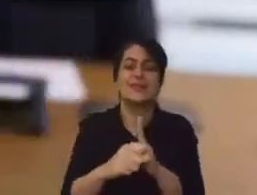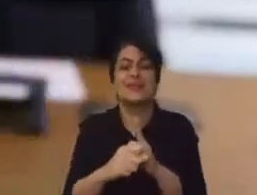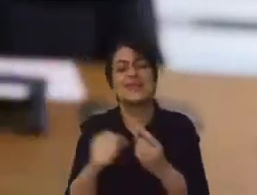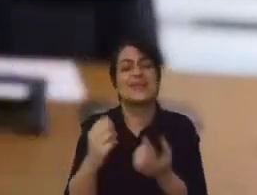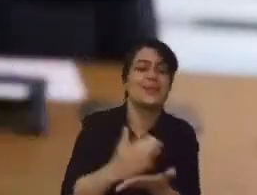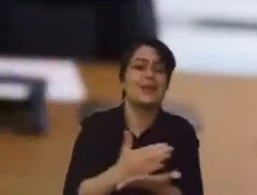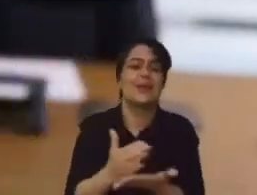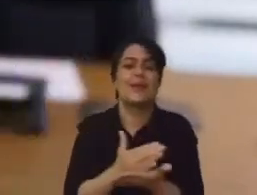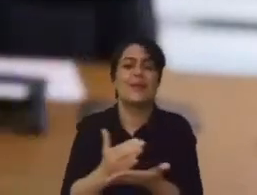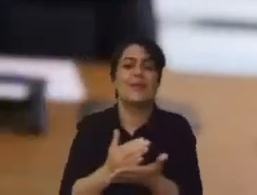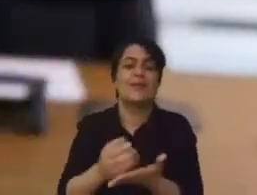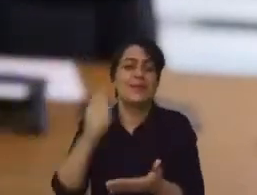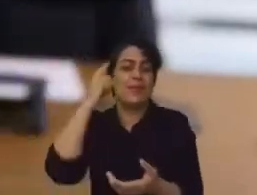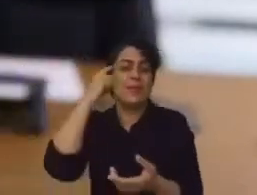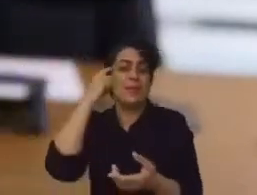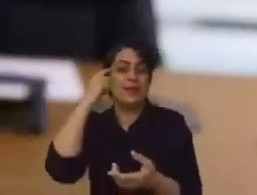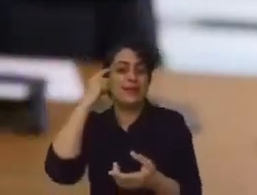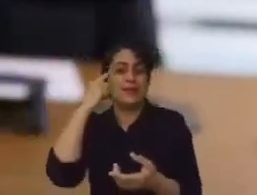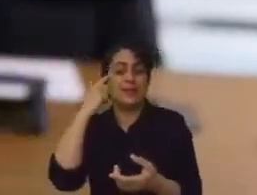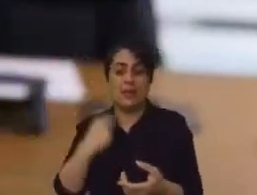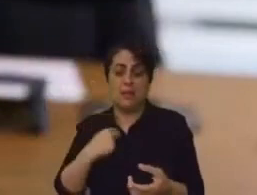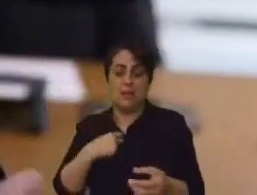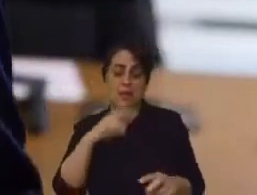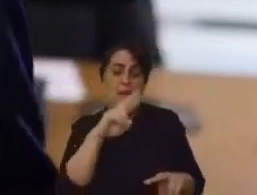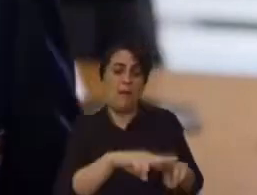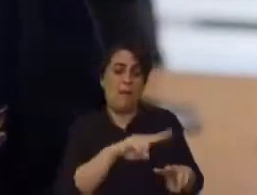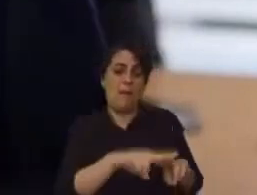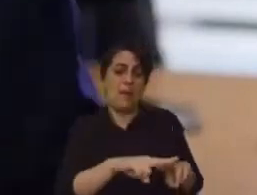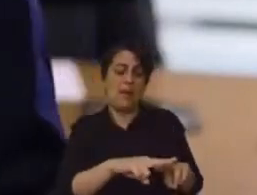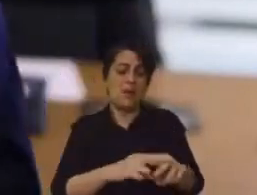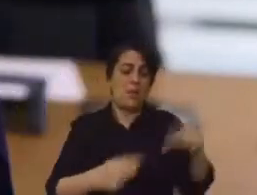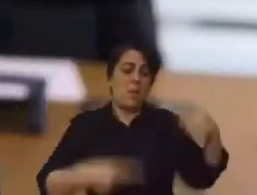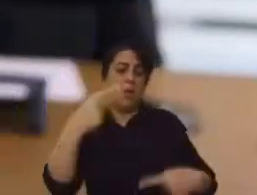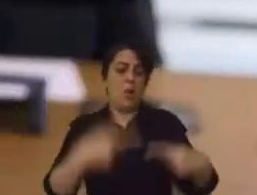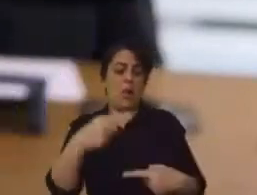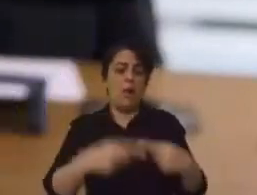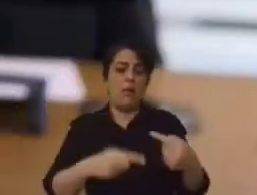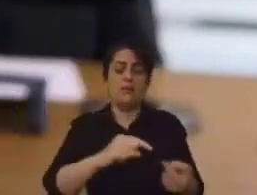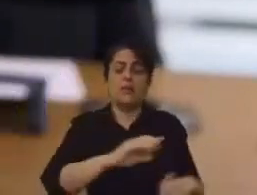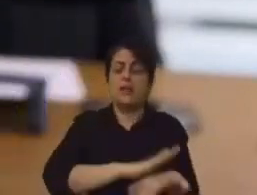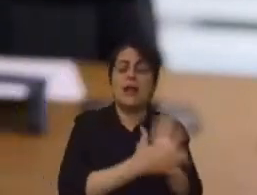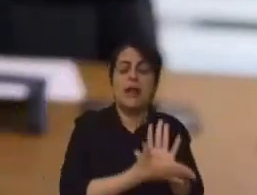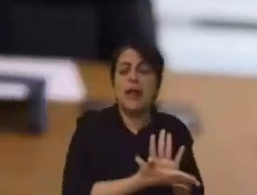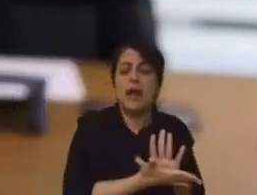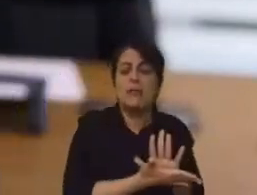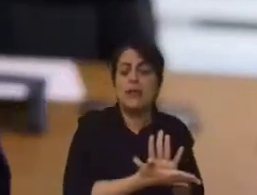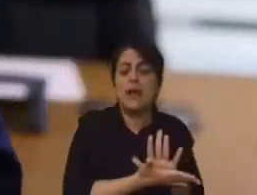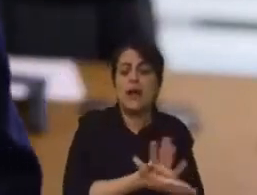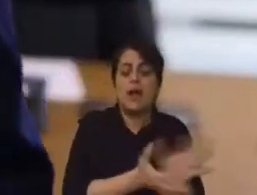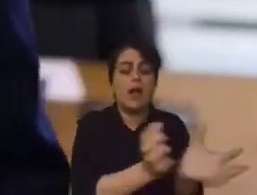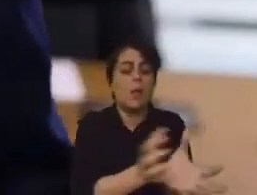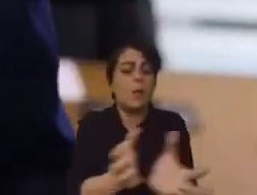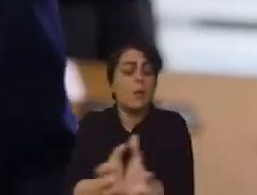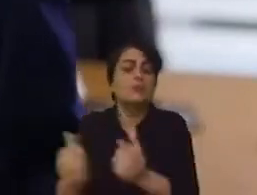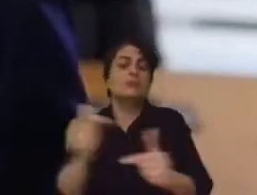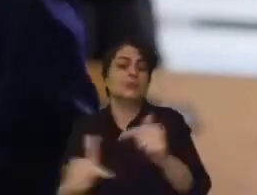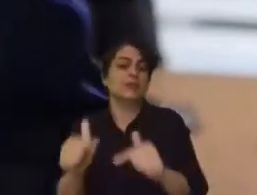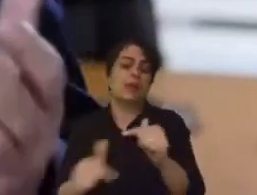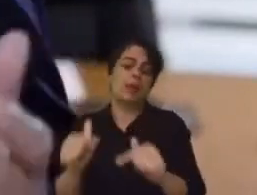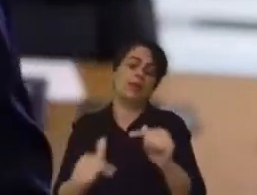iriam acabar com a política nesse país ou com a participação dos trabalhadores devem ter ficado um